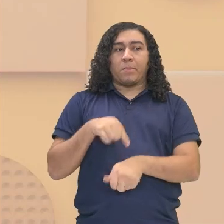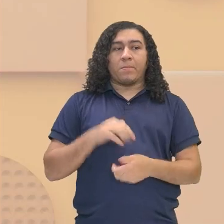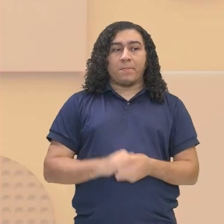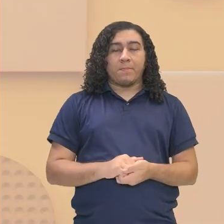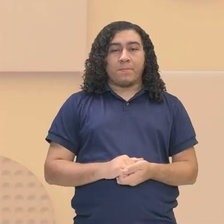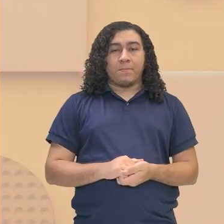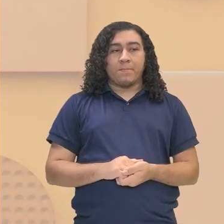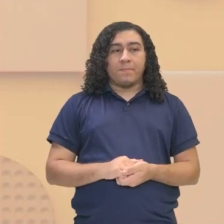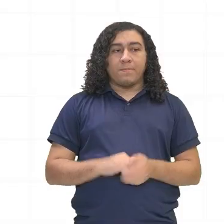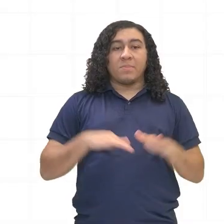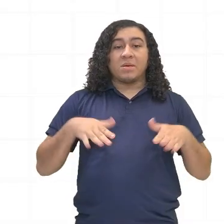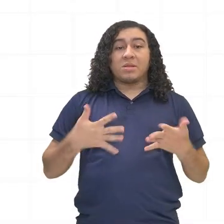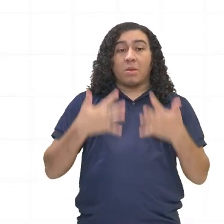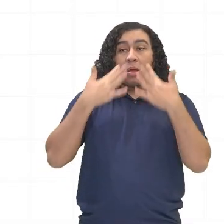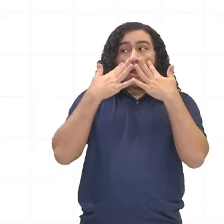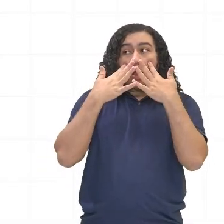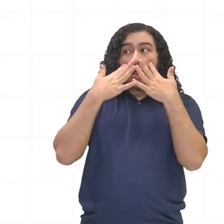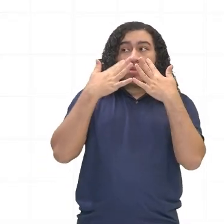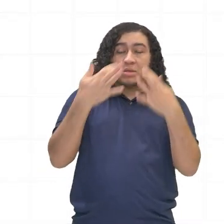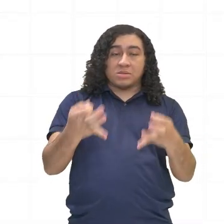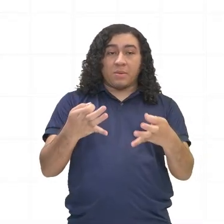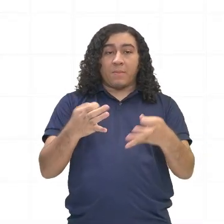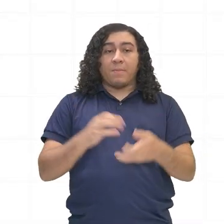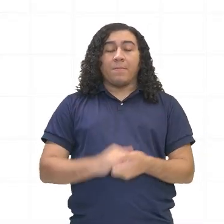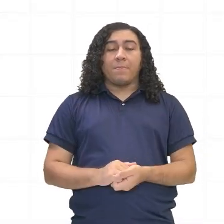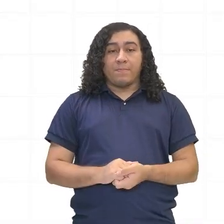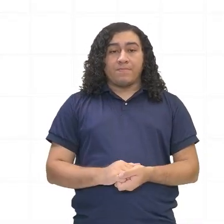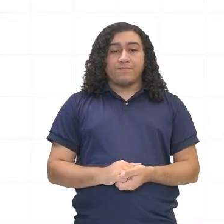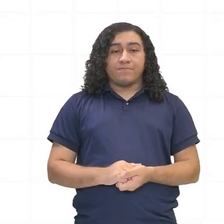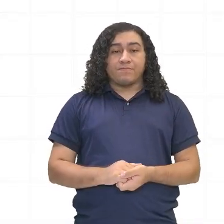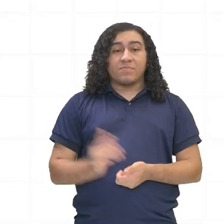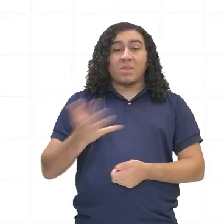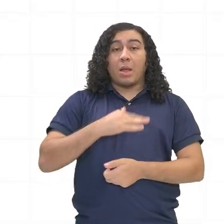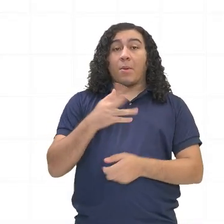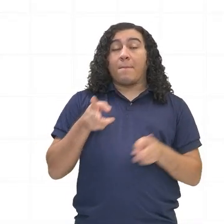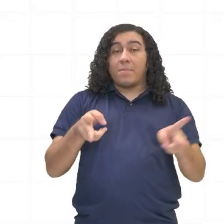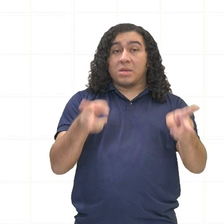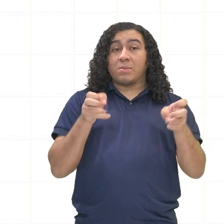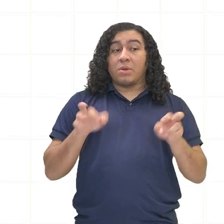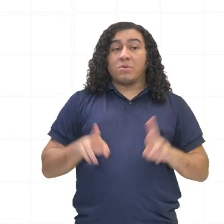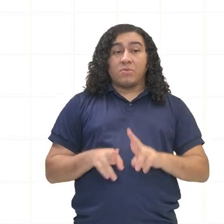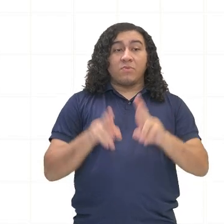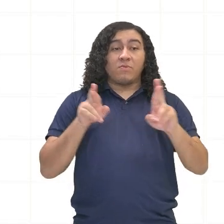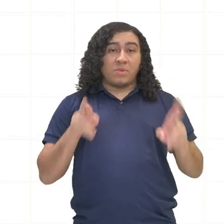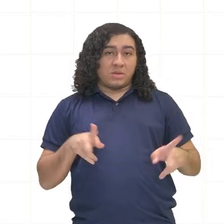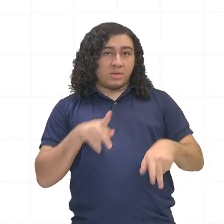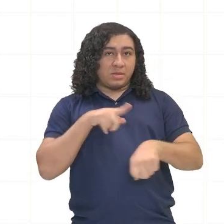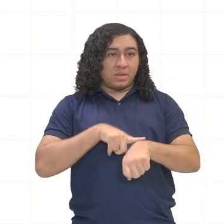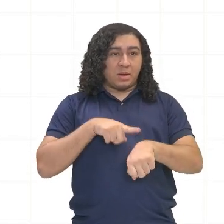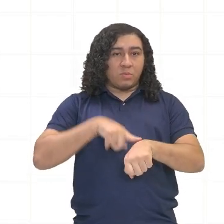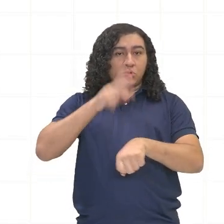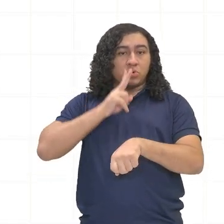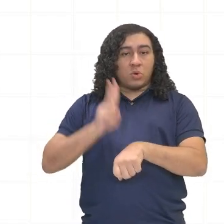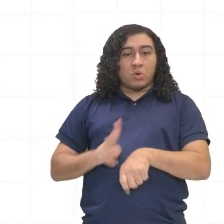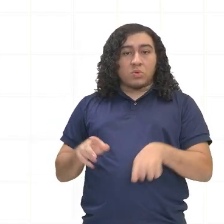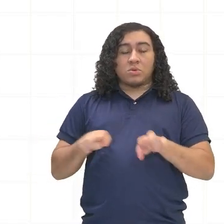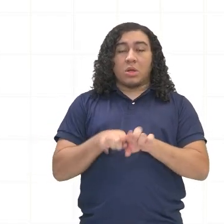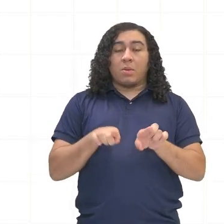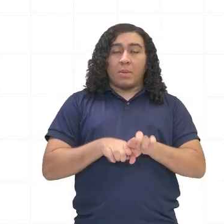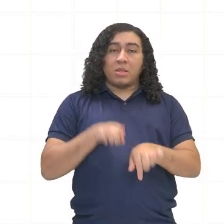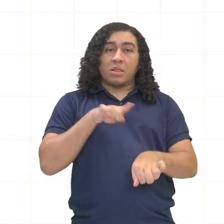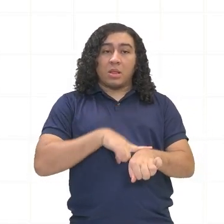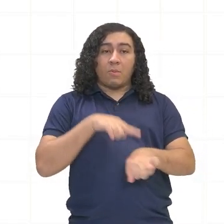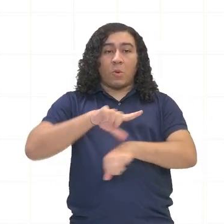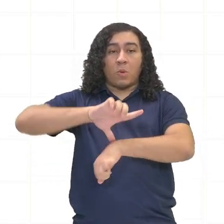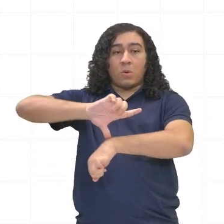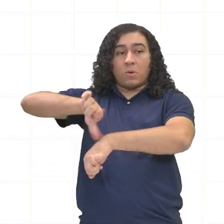só, acompanhe comigo. Nós vamos ver, então, essa diferença entre tempo histórico e tempo cronológico, para fazer